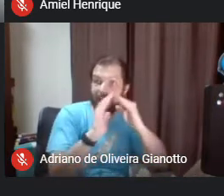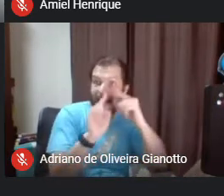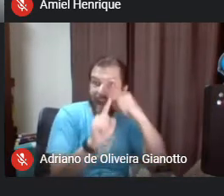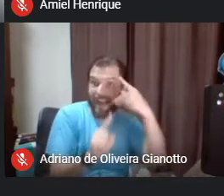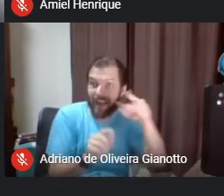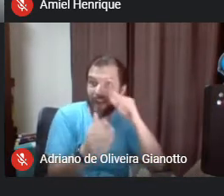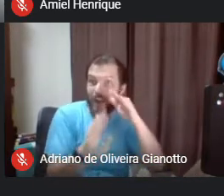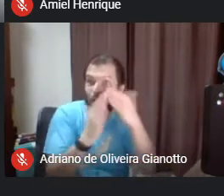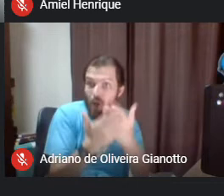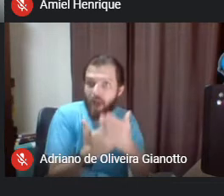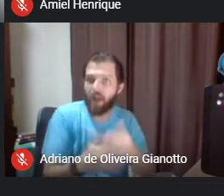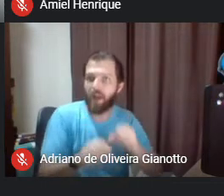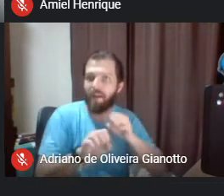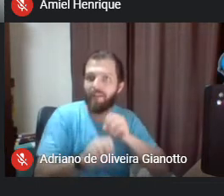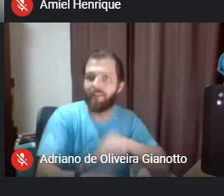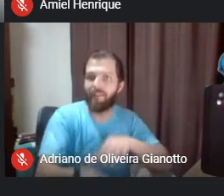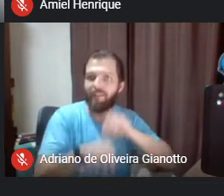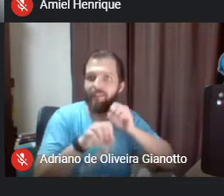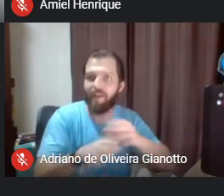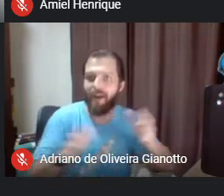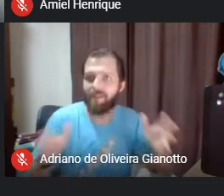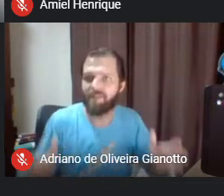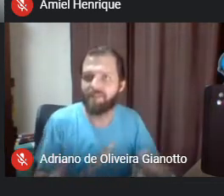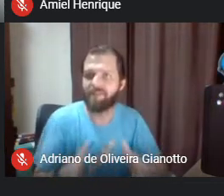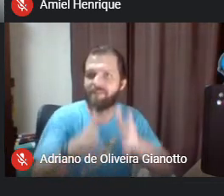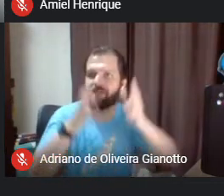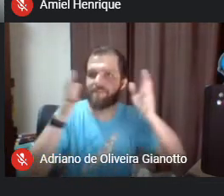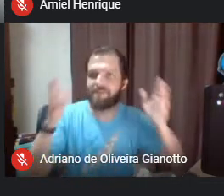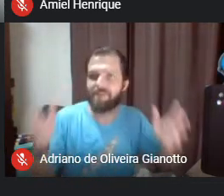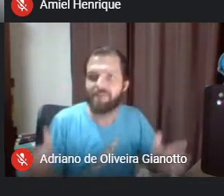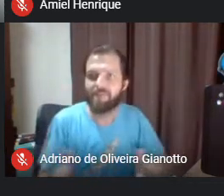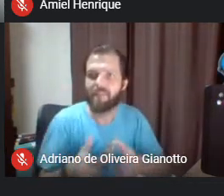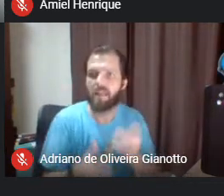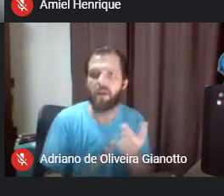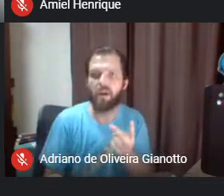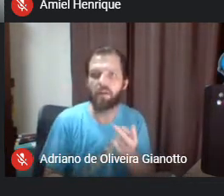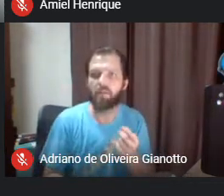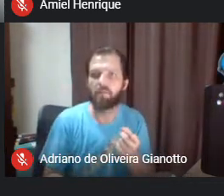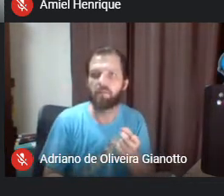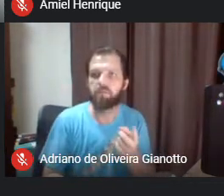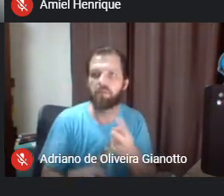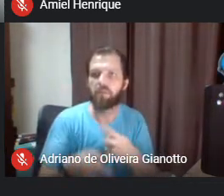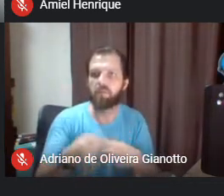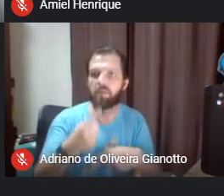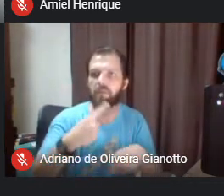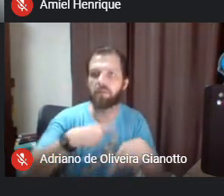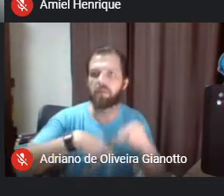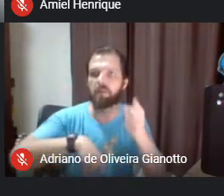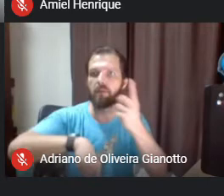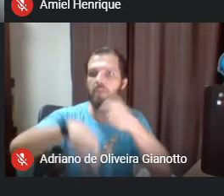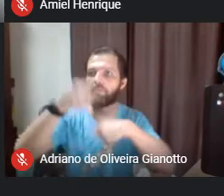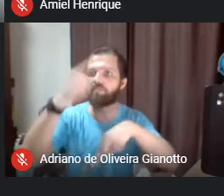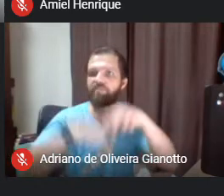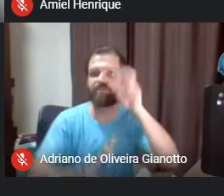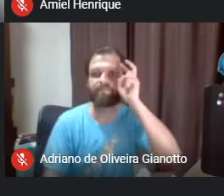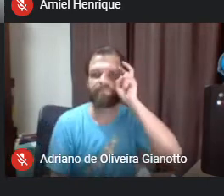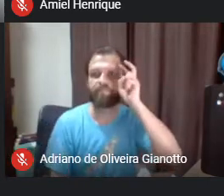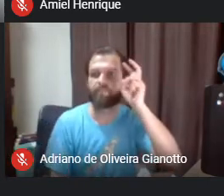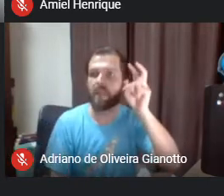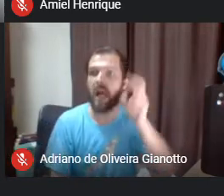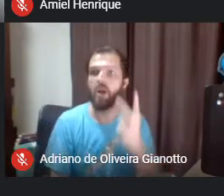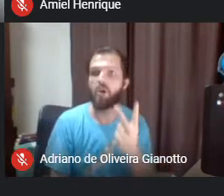E DLP levou essas crianças, para uma outra igreja e começou a ensiná-las. E as crianças